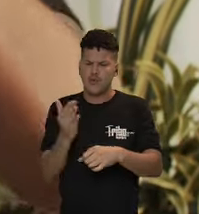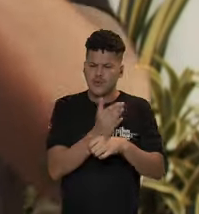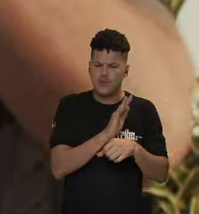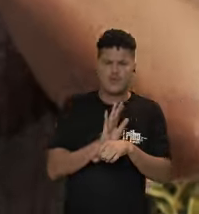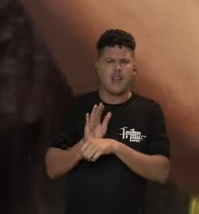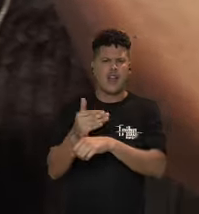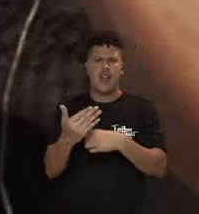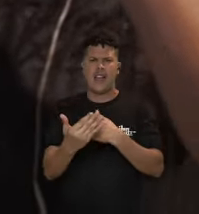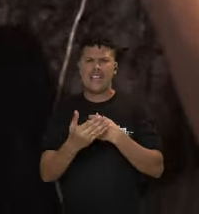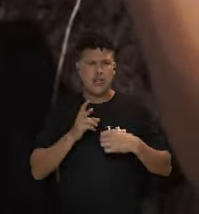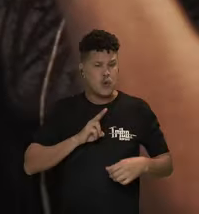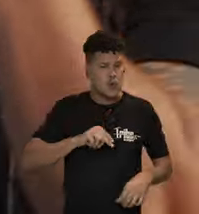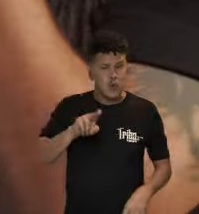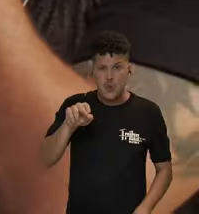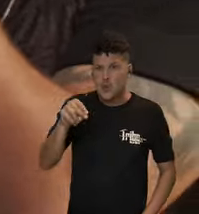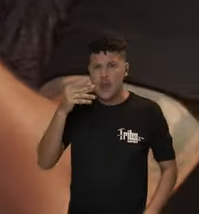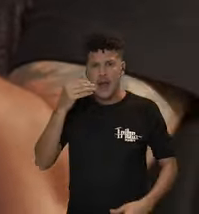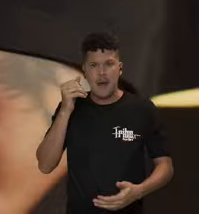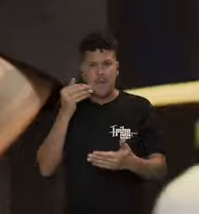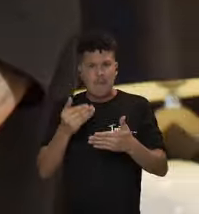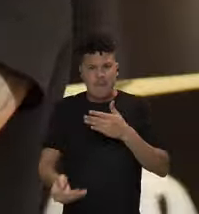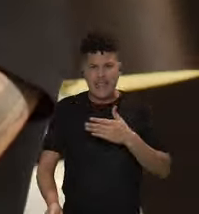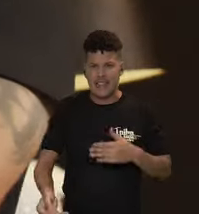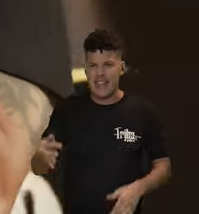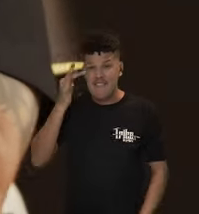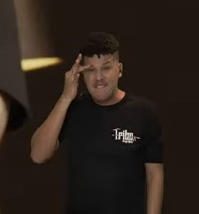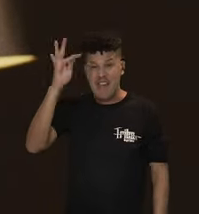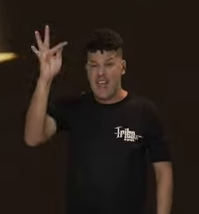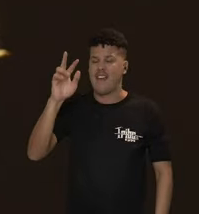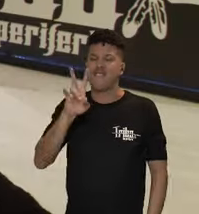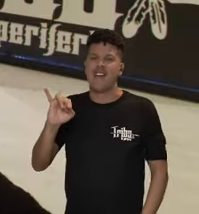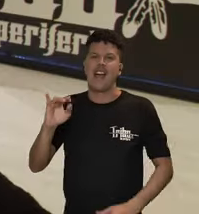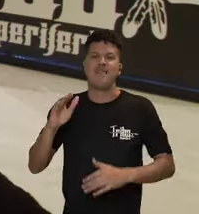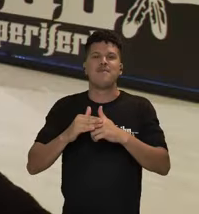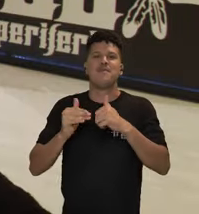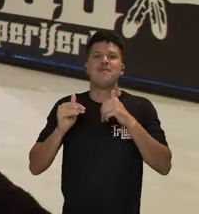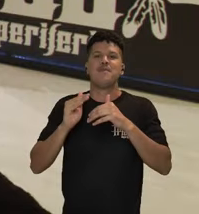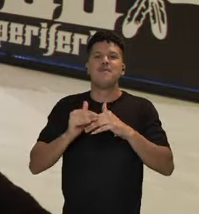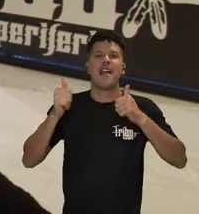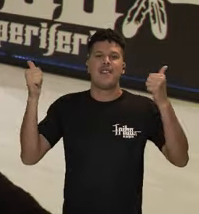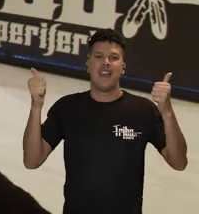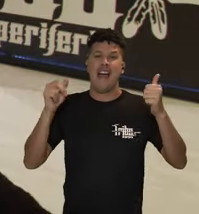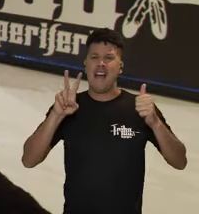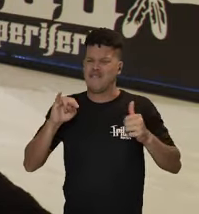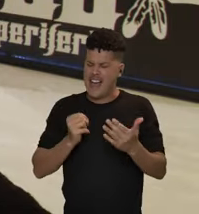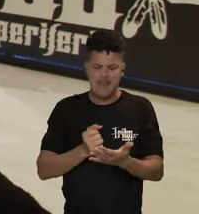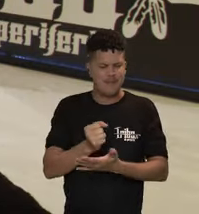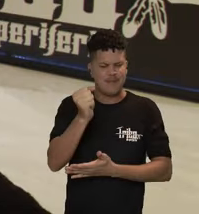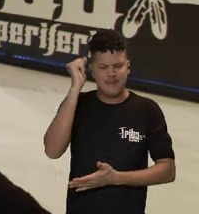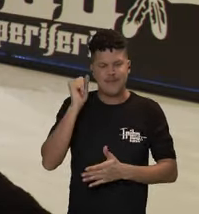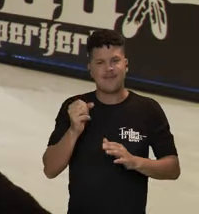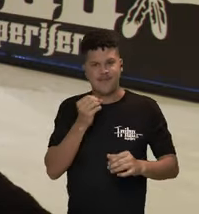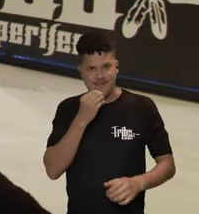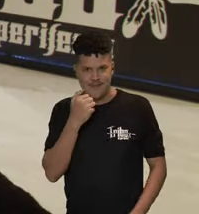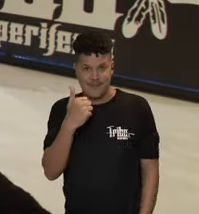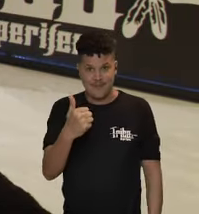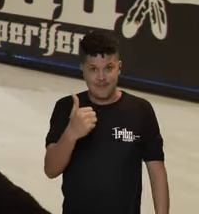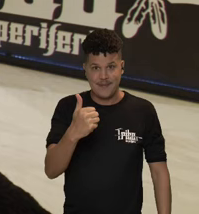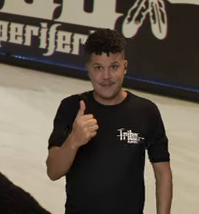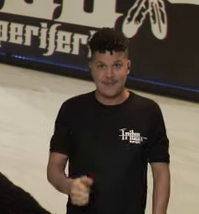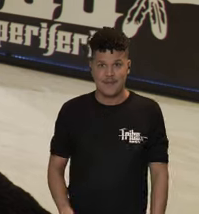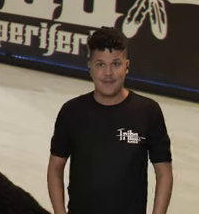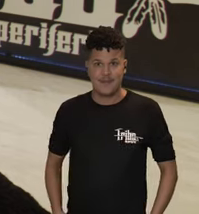outro, velho. Nunca perder a fé, né, mano? Que tudo vai melhorar, né, mano? Tudo vai dar certo. Tudo vai passar, beleza? Tamo